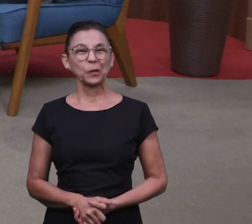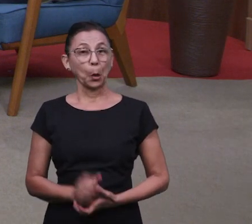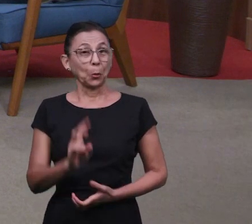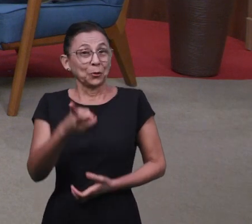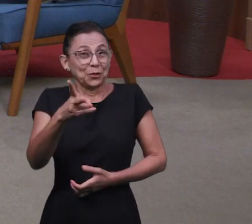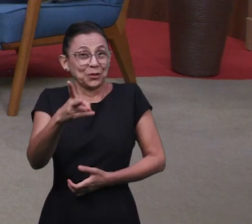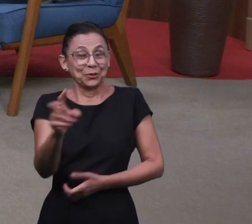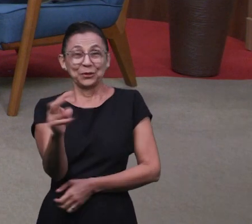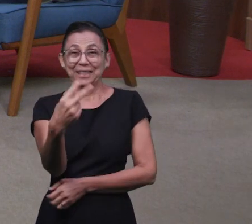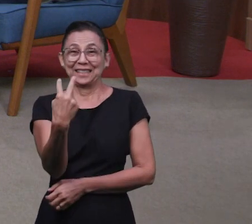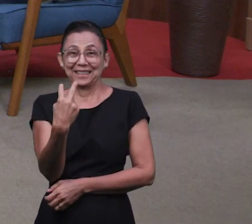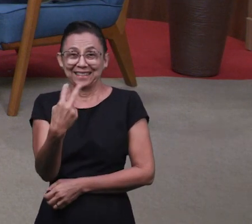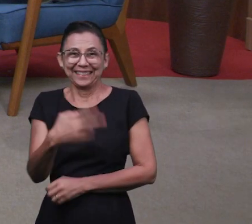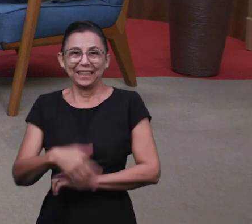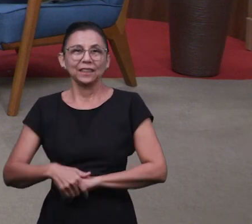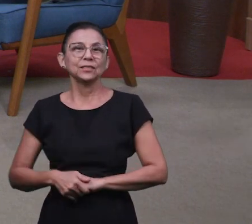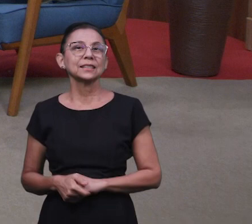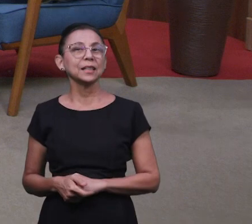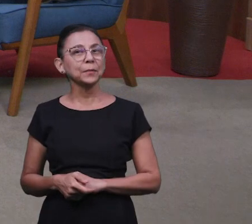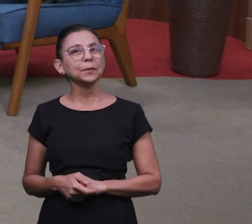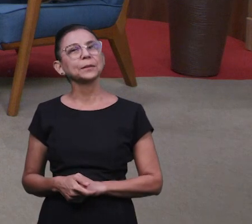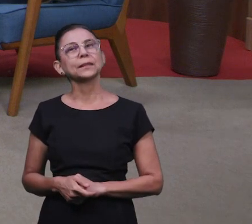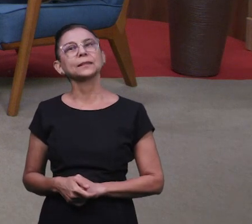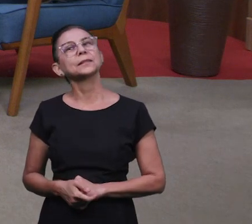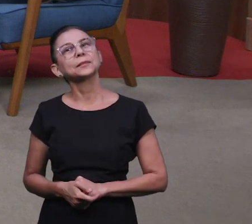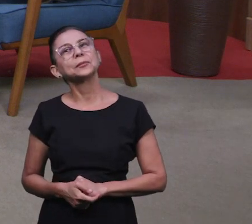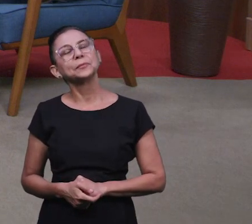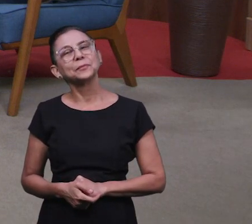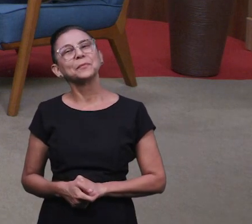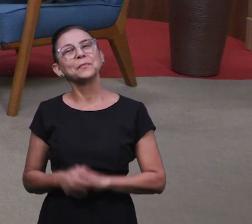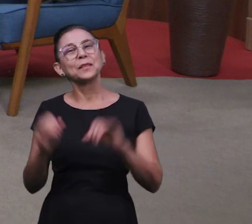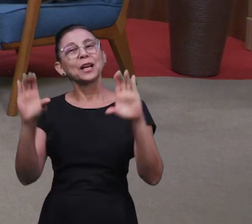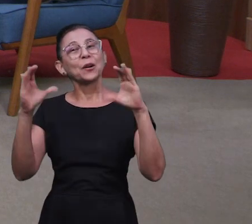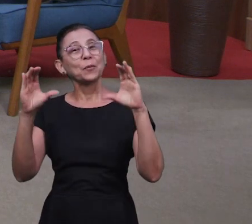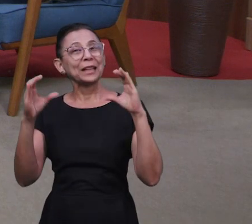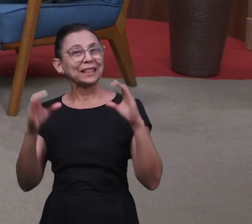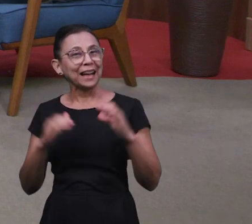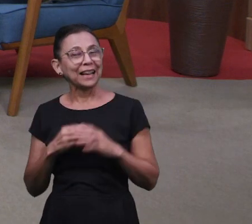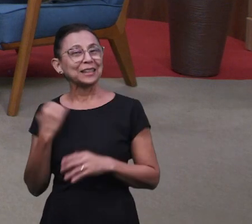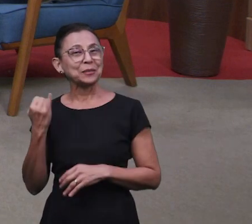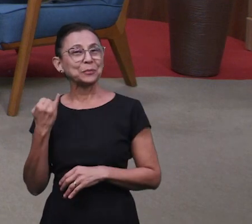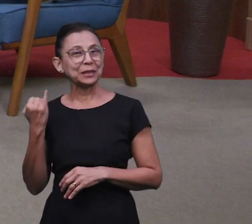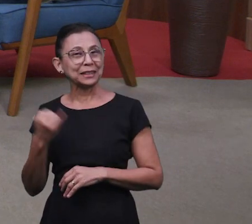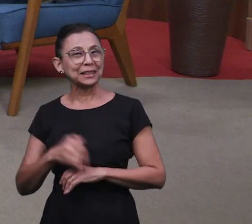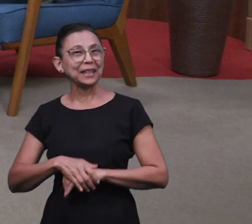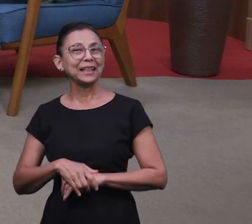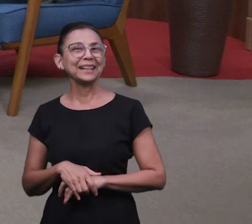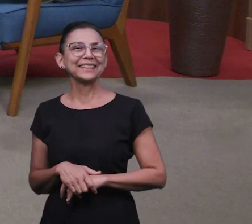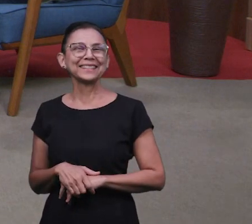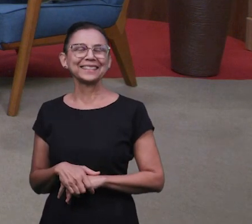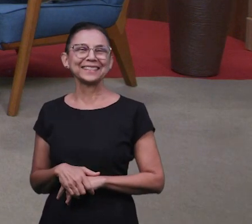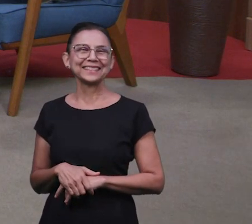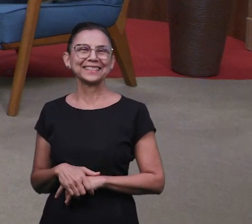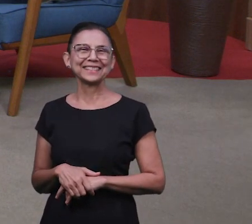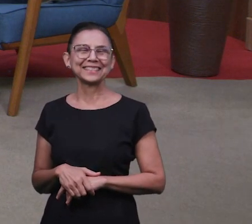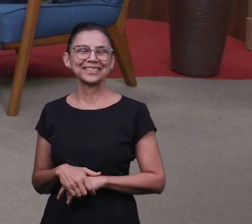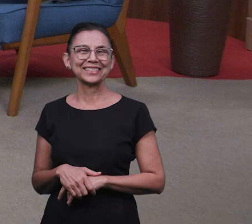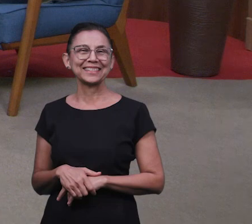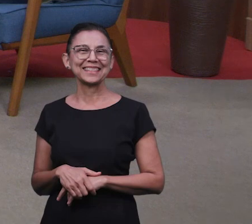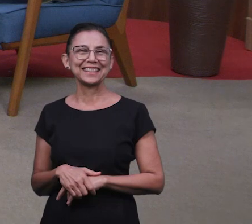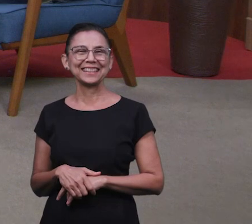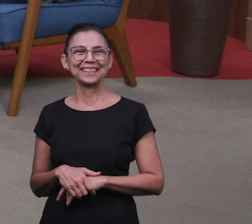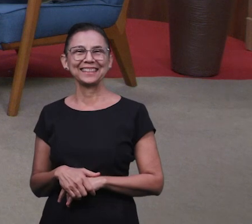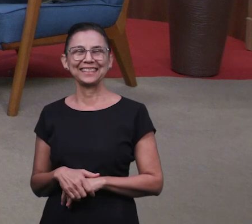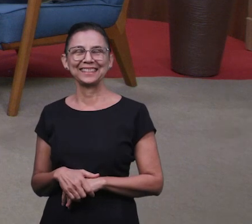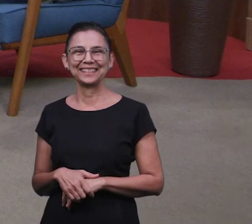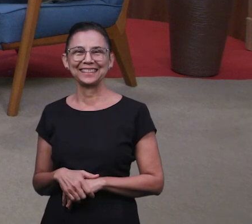de participar, mande o seu comentário, vai nos ajudar muito, até mesmo no alcance daquilo que está sendo